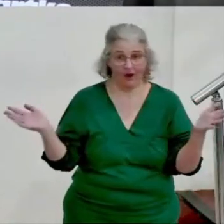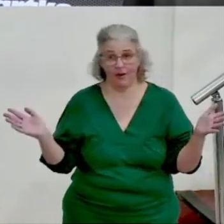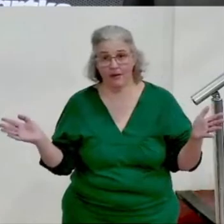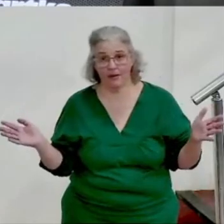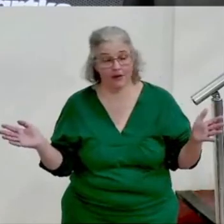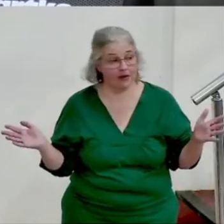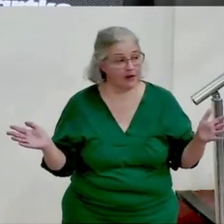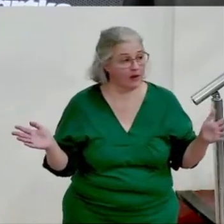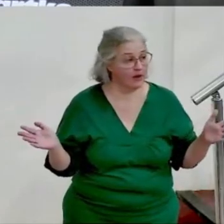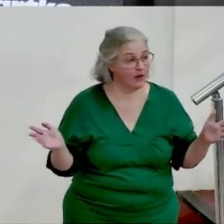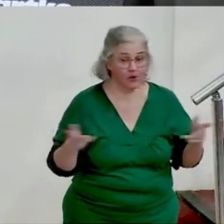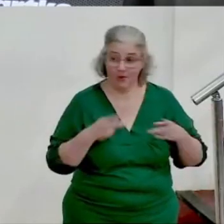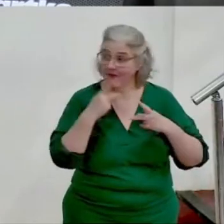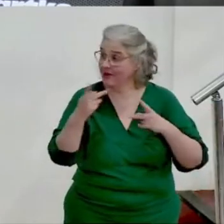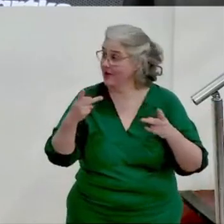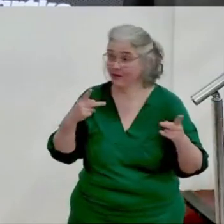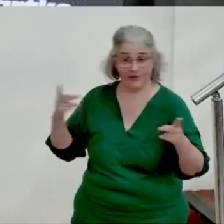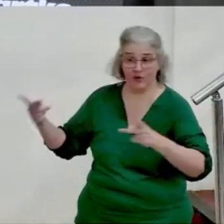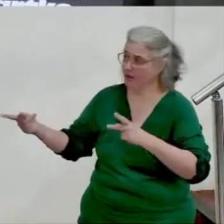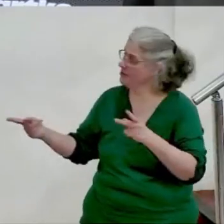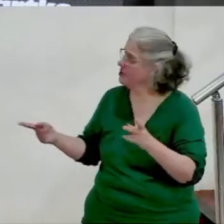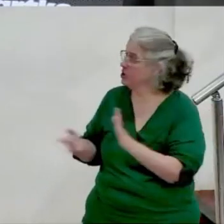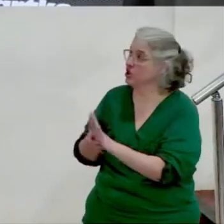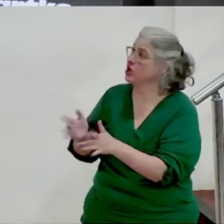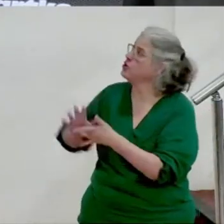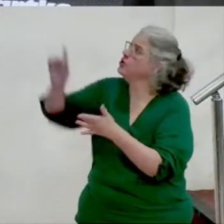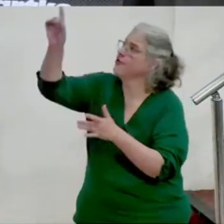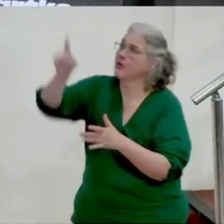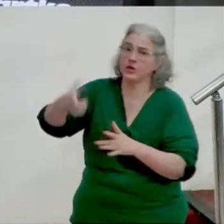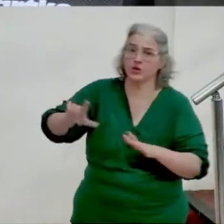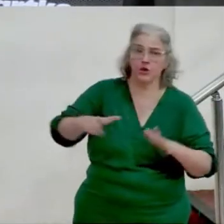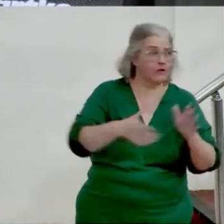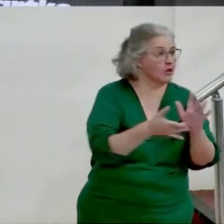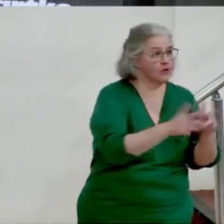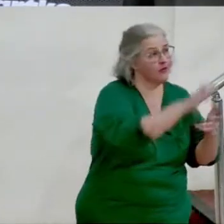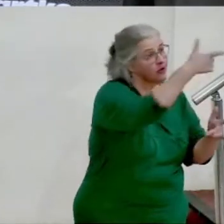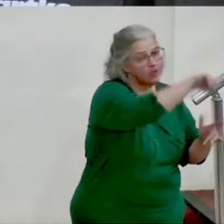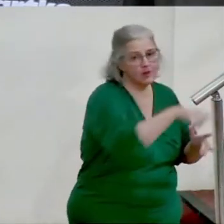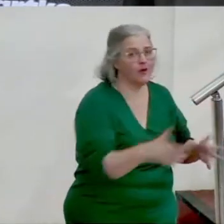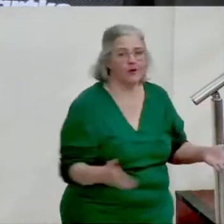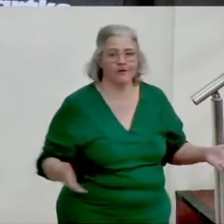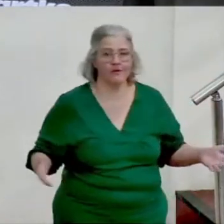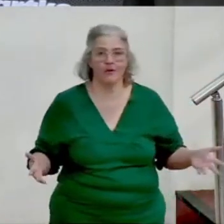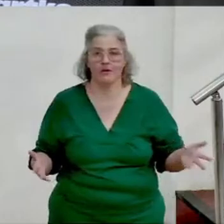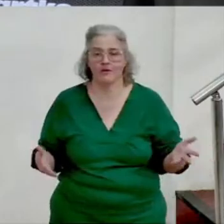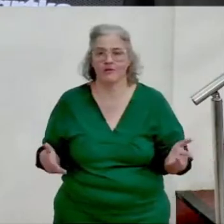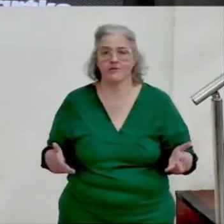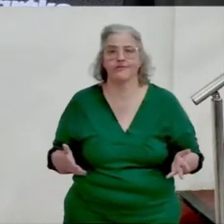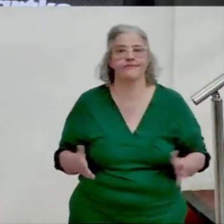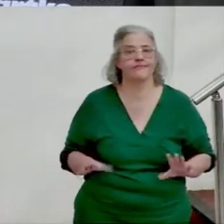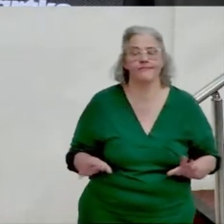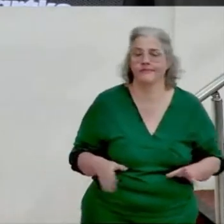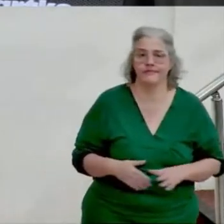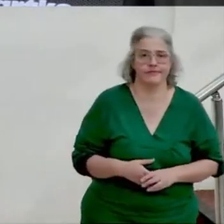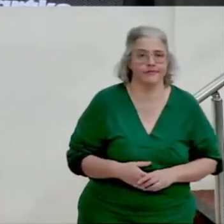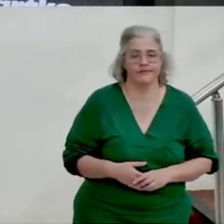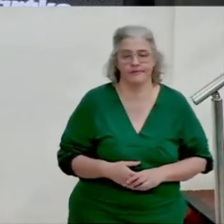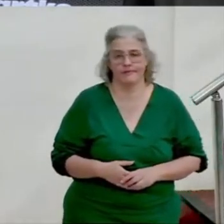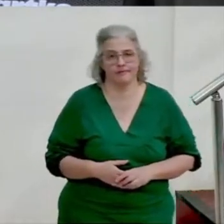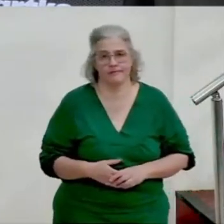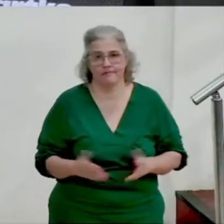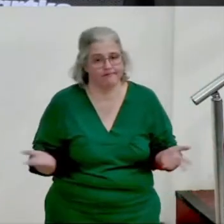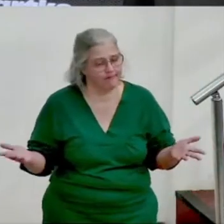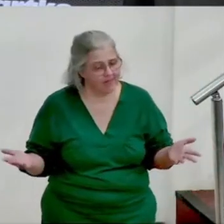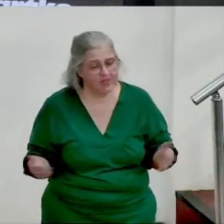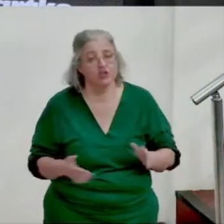Todo mundo começa a dizer: oh, o final dos tempos, Jesus está voltando. Claro que Jesus está voltando. Jesus falou que ele estava voltando. Jesus falou que o tempo se abreviaria.